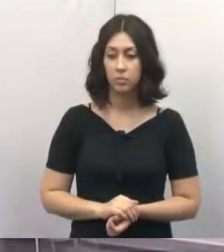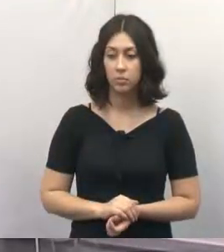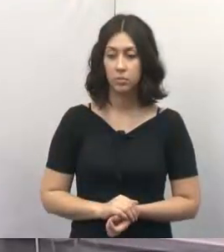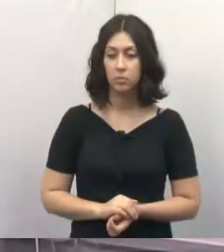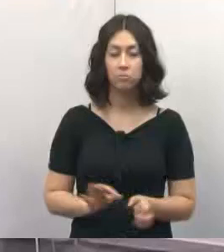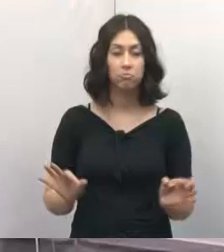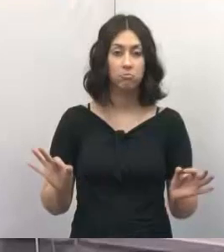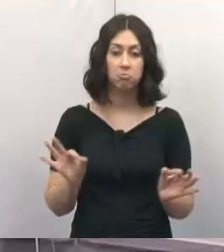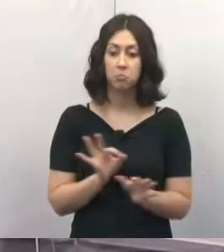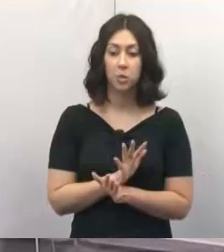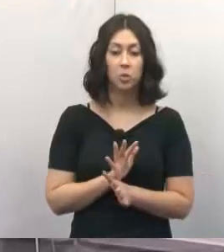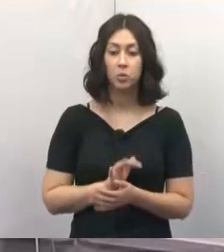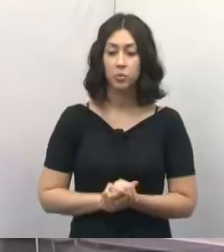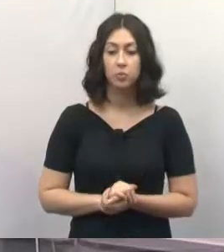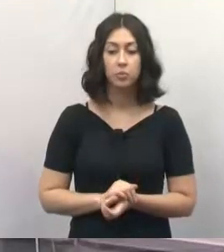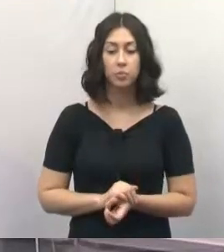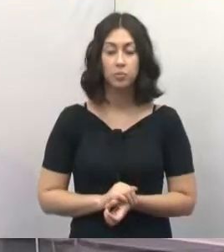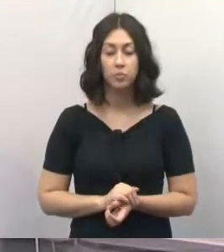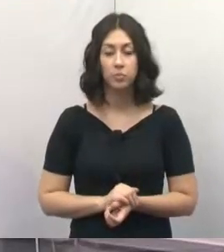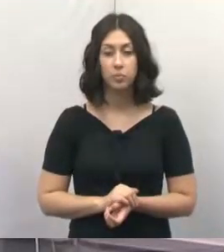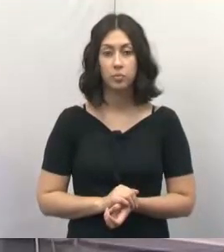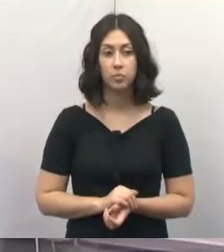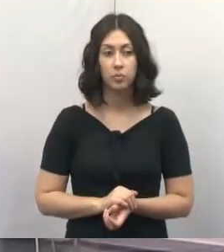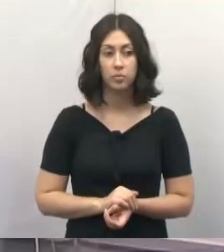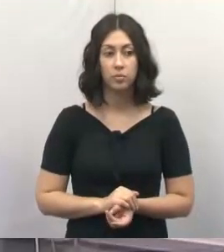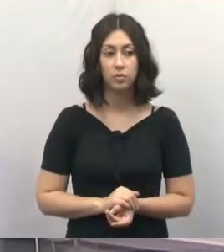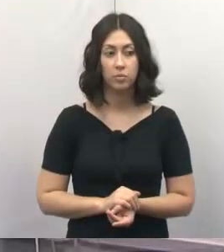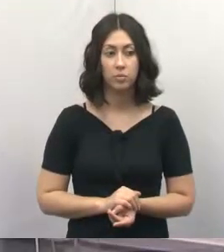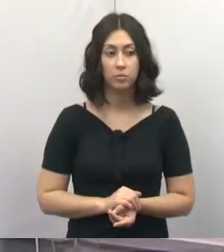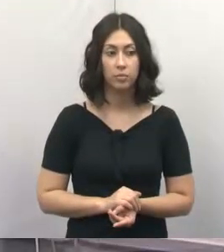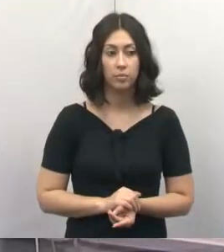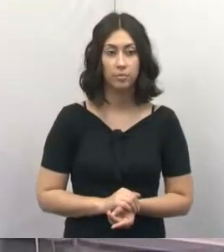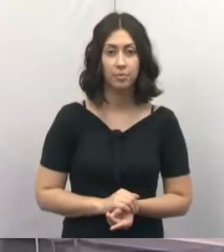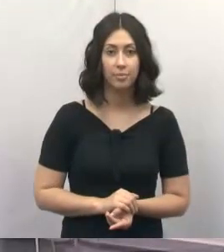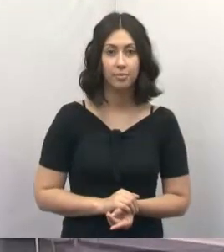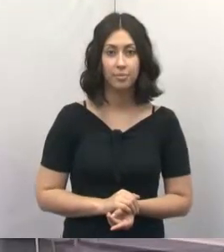Não temos mais projeto a ser discutido, senhor presidente.